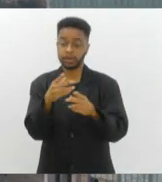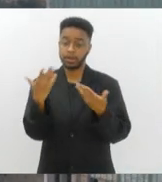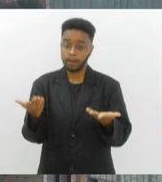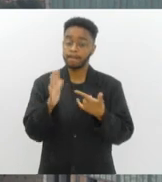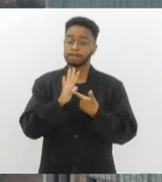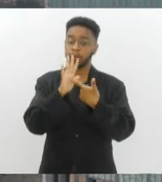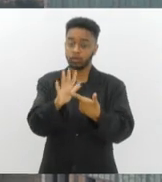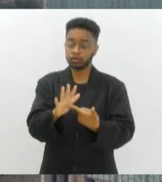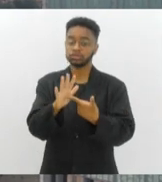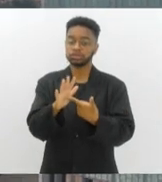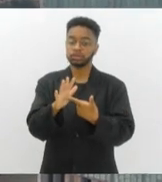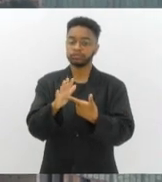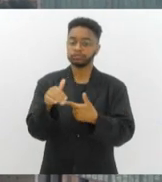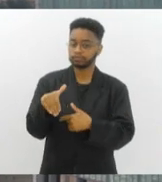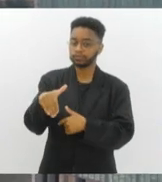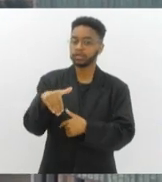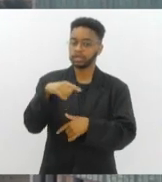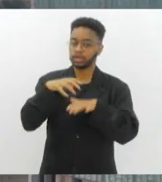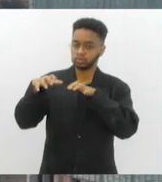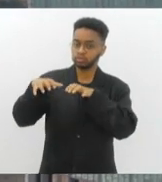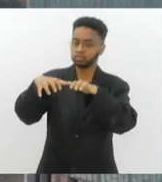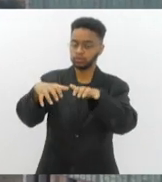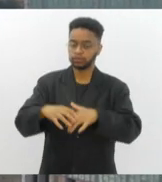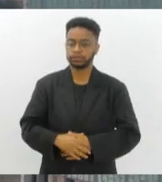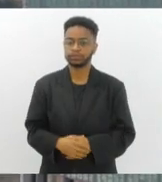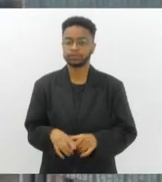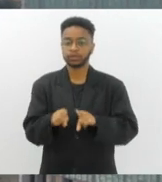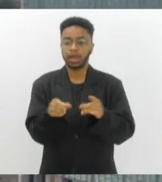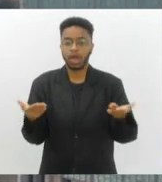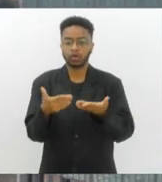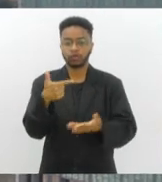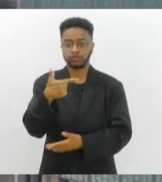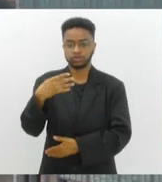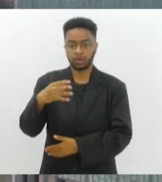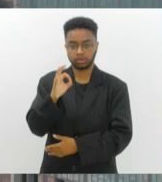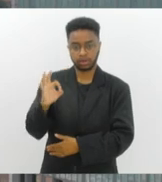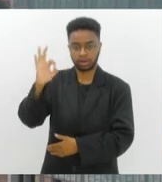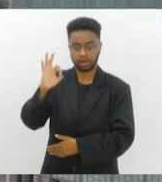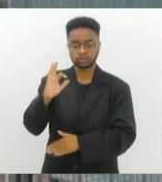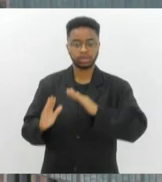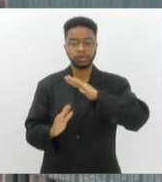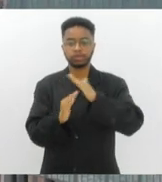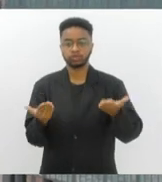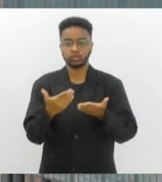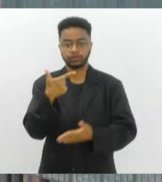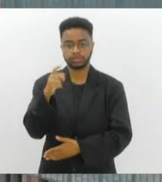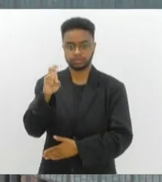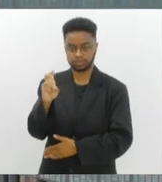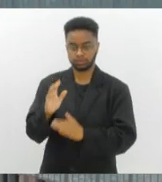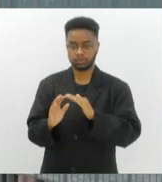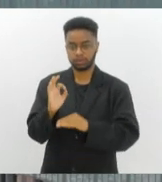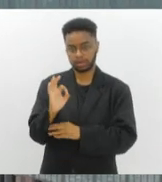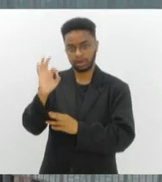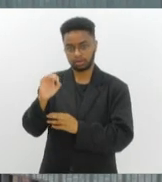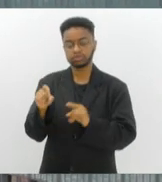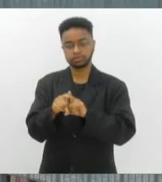que está chegando aí uma frente fria. Nesse momento faz 24 graus, a máxima para hoje é de 25 graus,